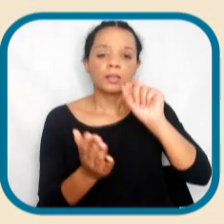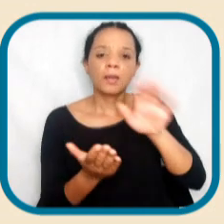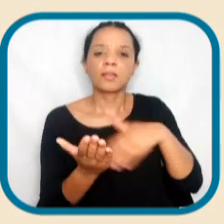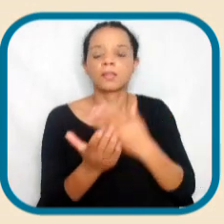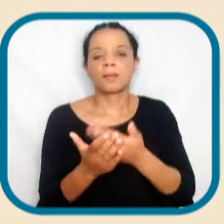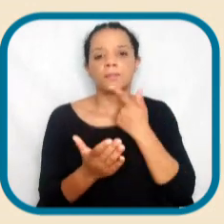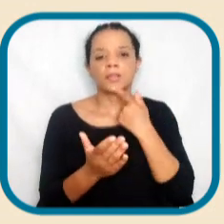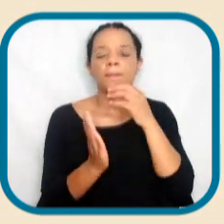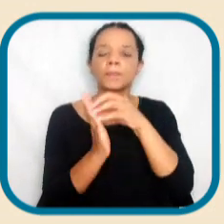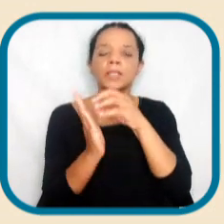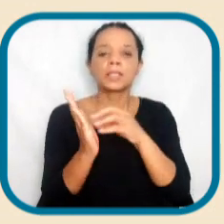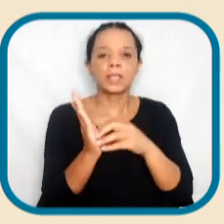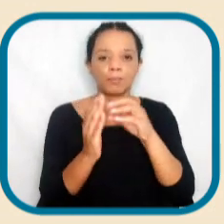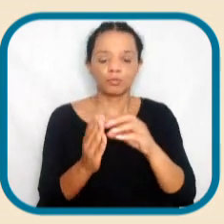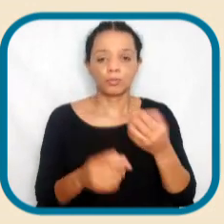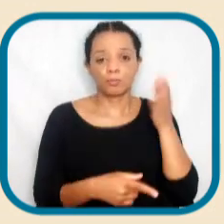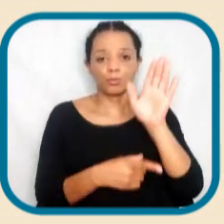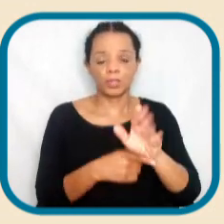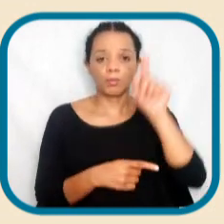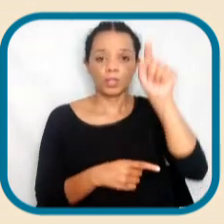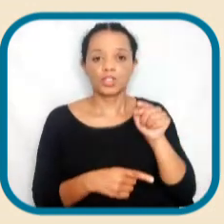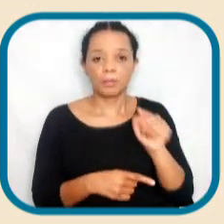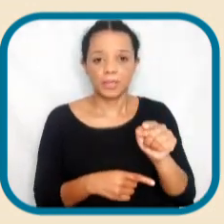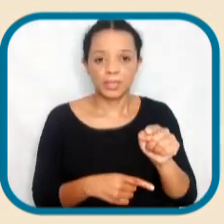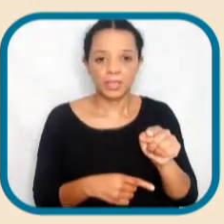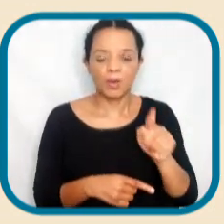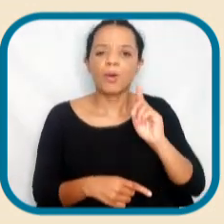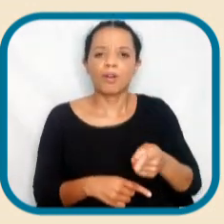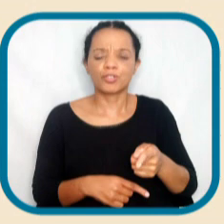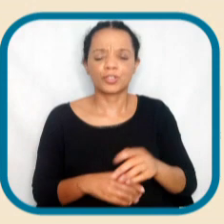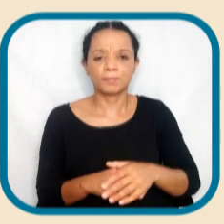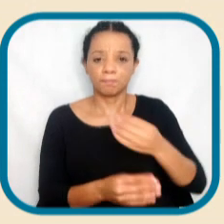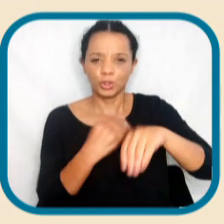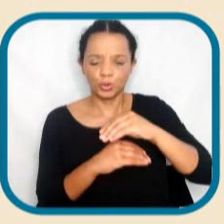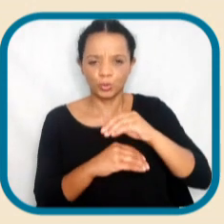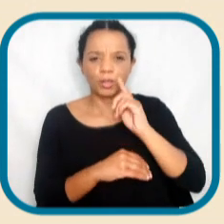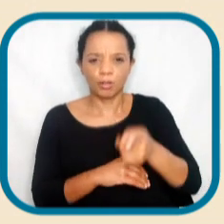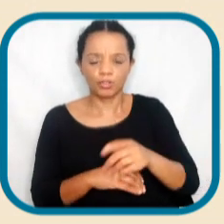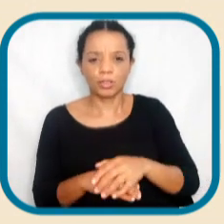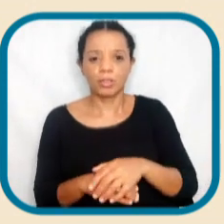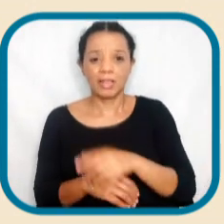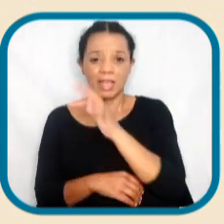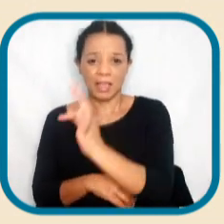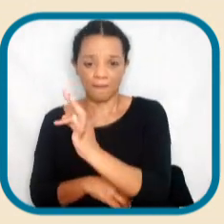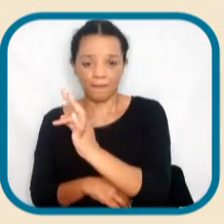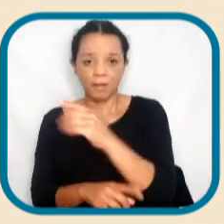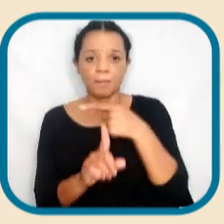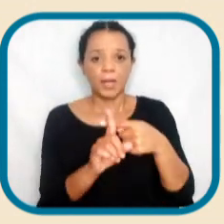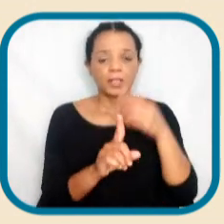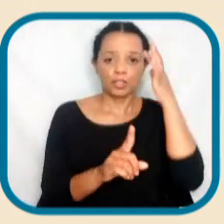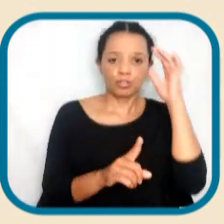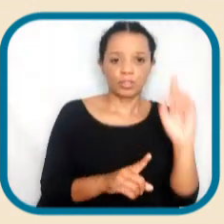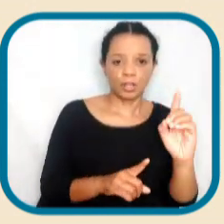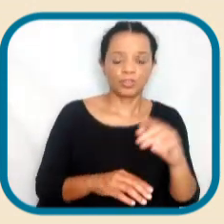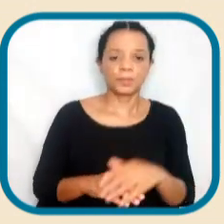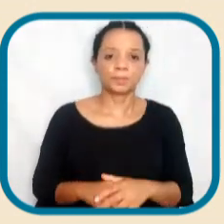também permite identificar símbolos. É o caso do ponto de exclamação, que resulta da mistura entre a configuração da letra F e